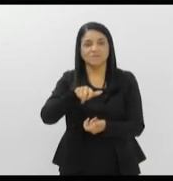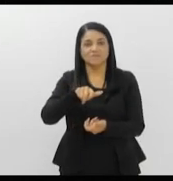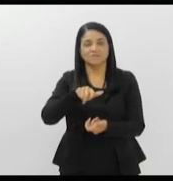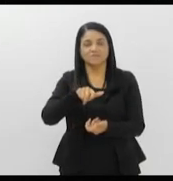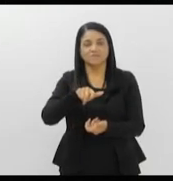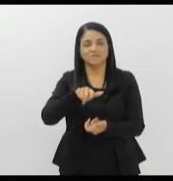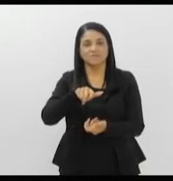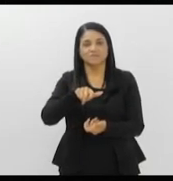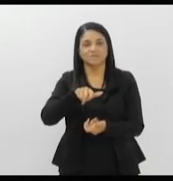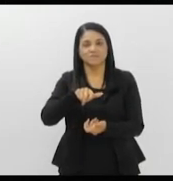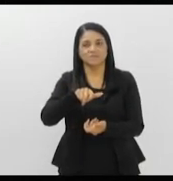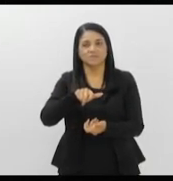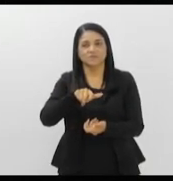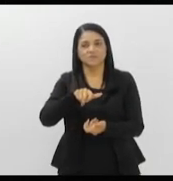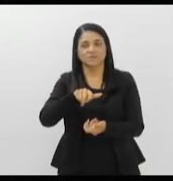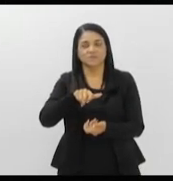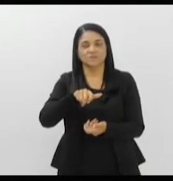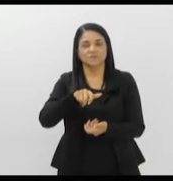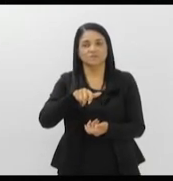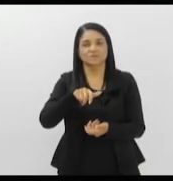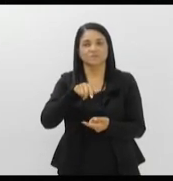o ponto do Brasil